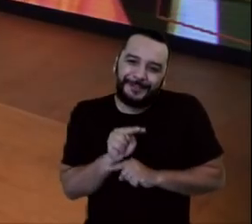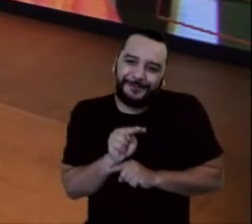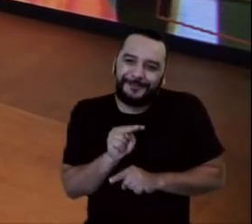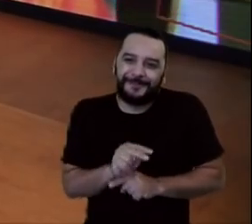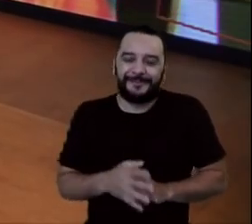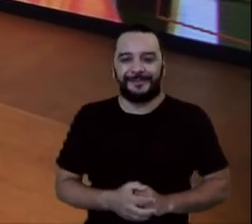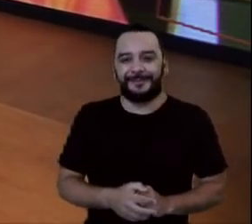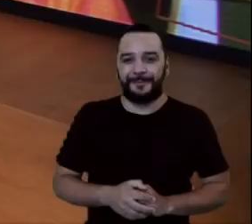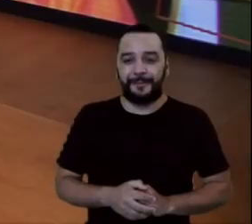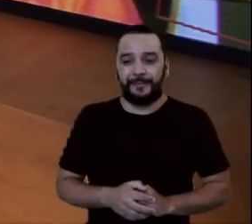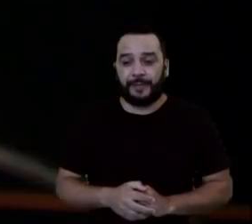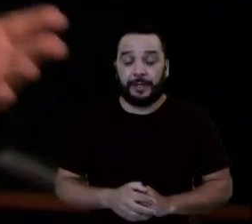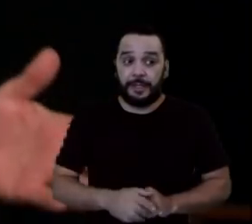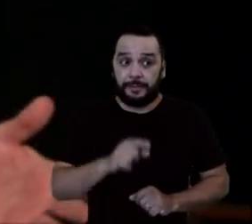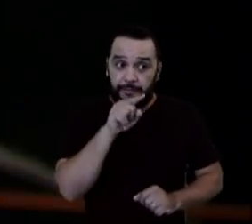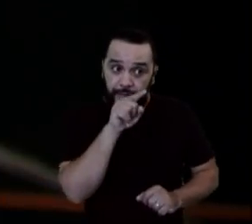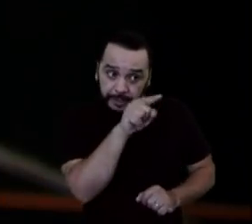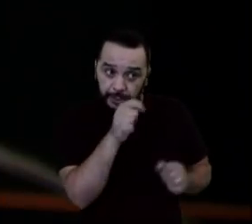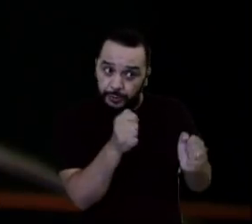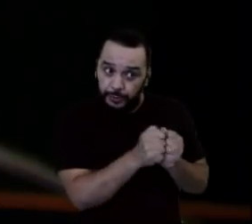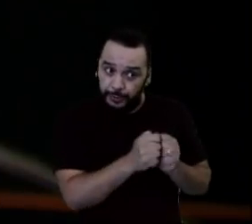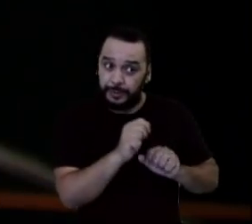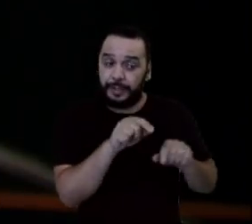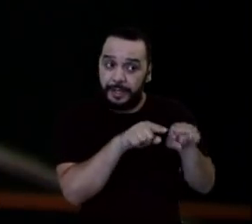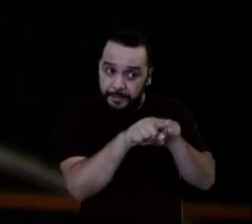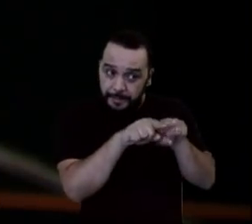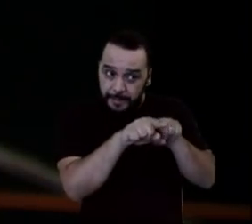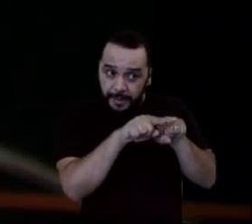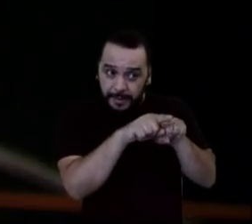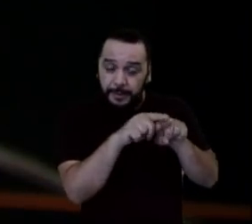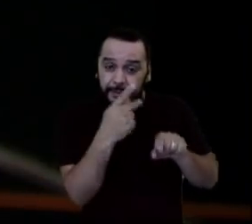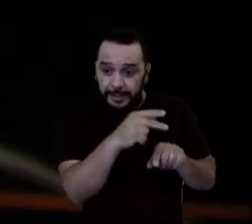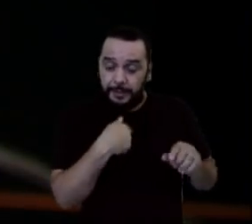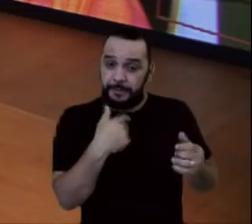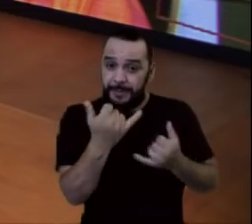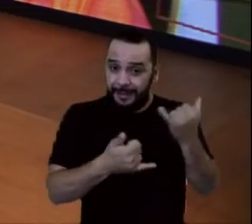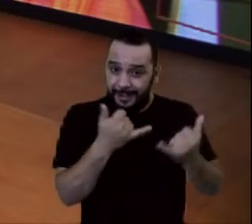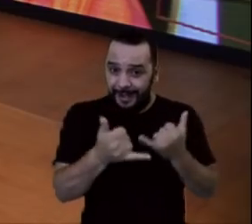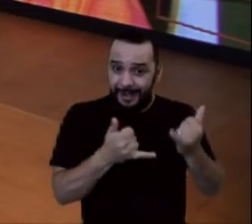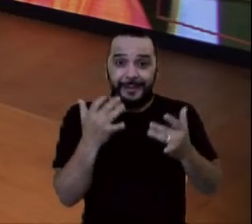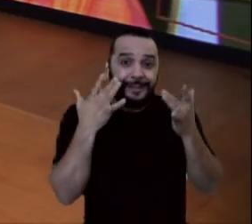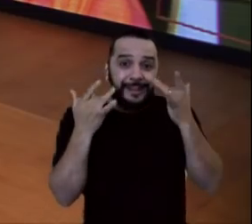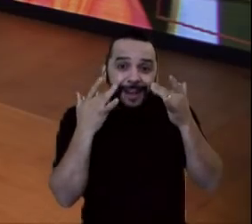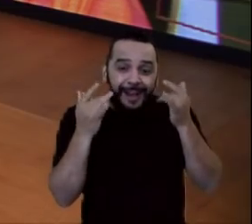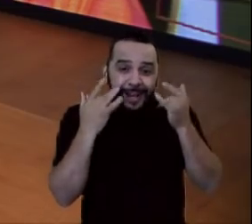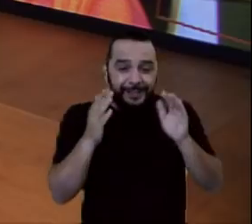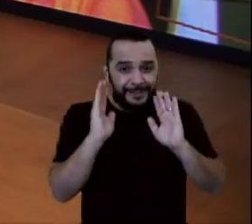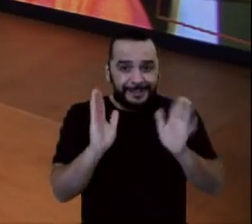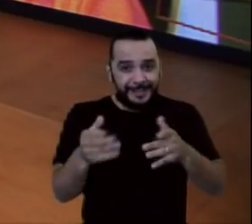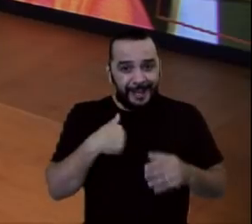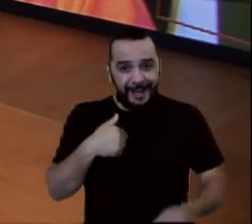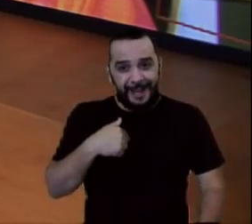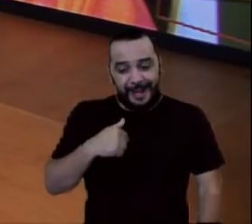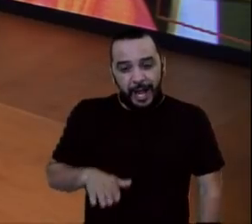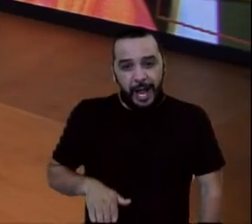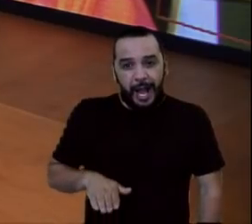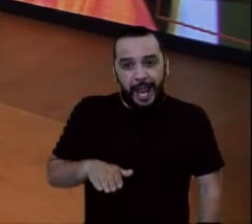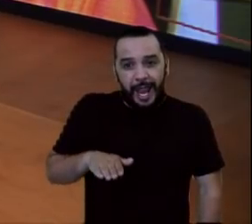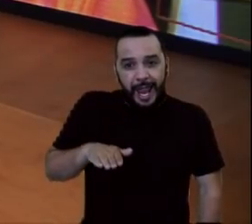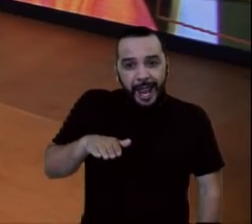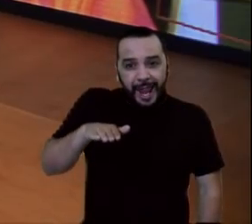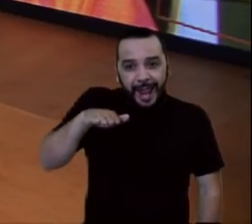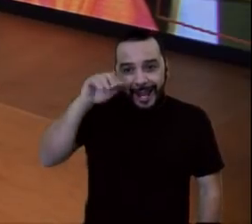amor. Agora, você e seus irmãos, com certeza, deviam brincar de teatro desde a infância, deviam acompanhar seus pais nos